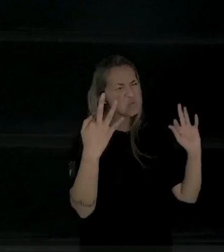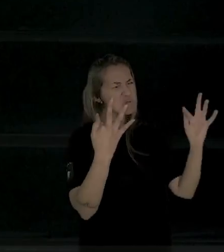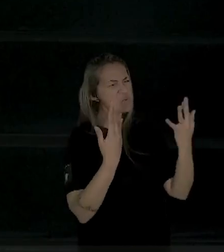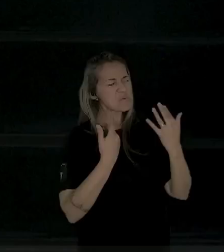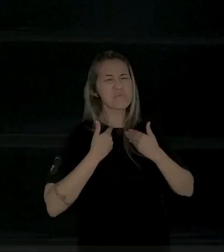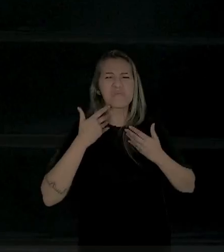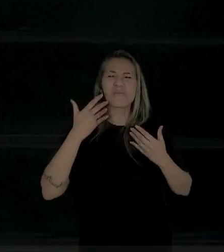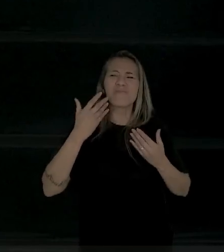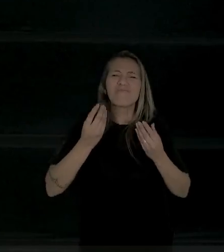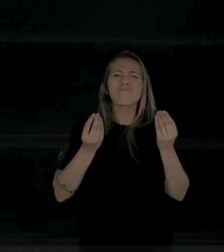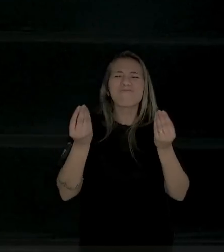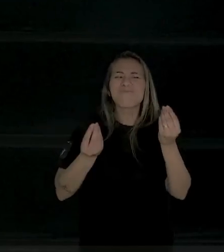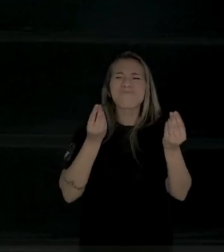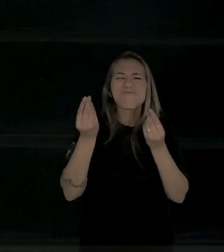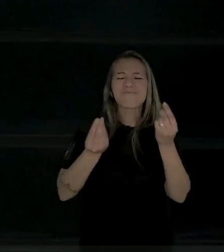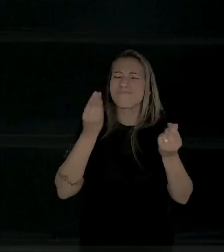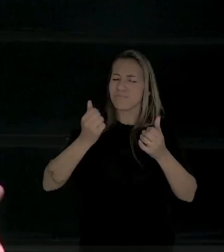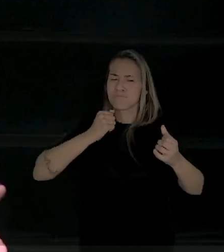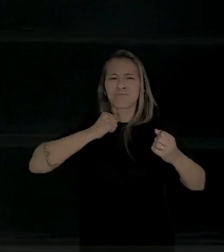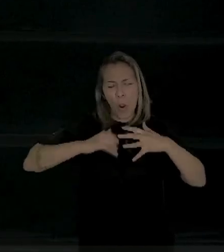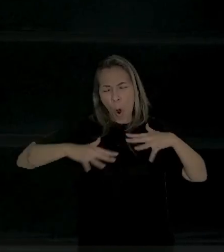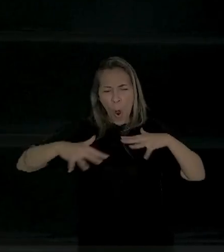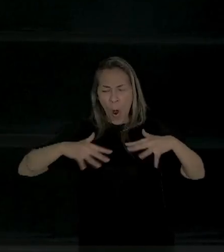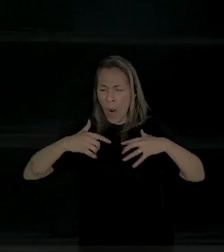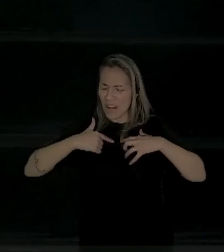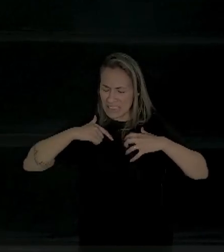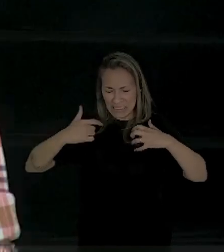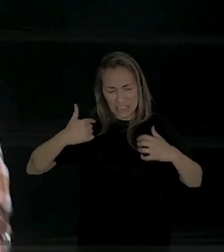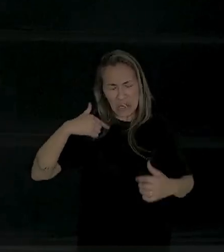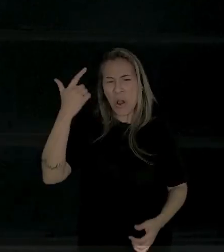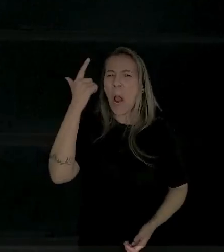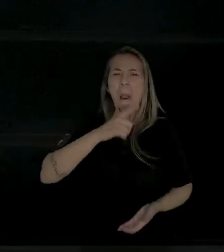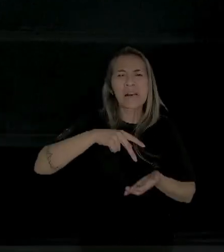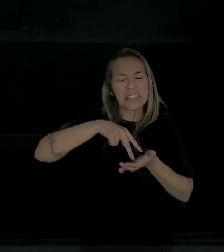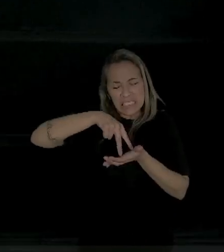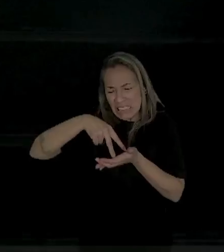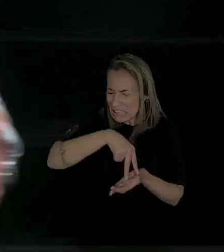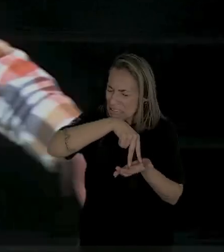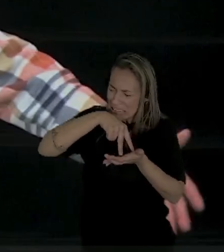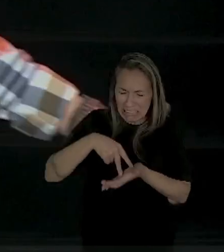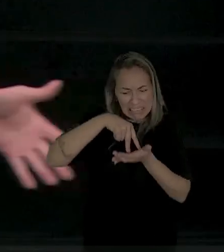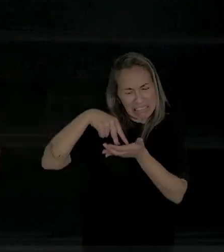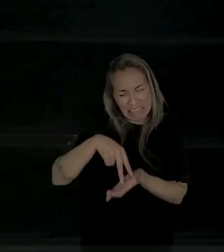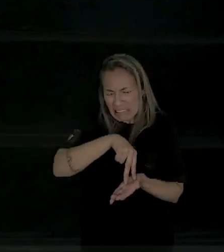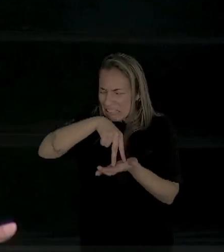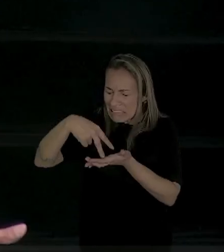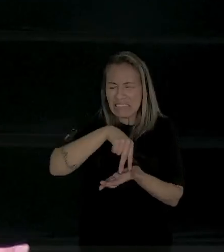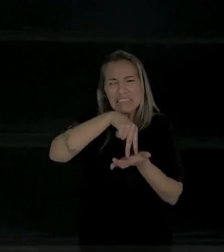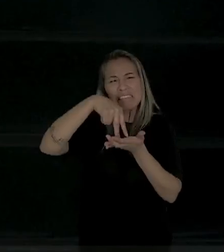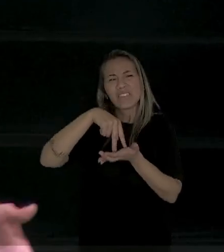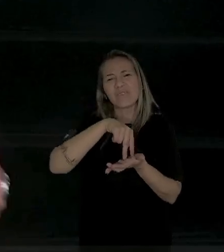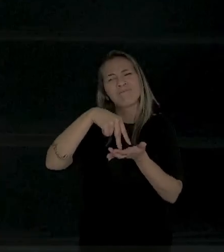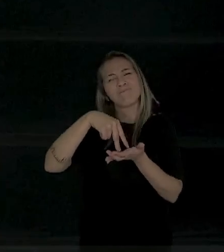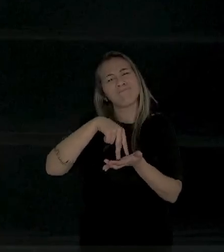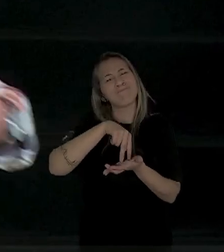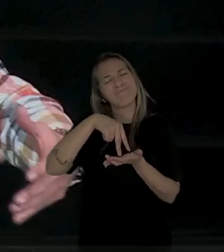vida, terremotos, é como, parece que o chão vai me sugar. Não tem como ter estrutura para andar, tudo